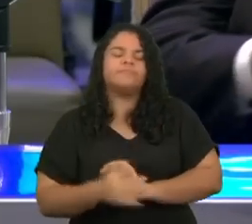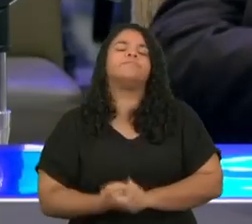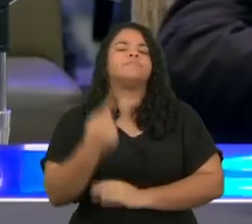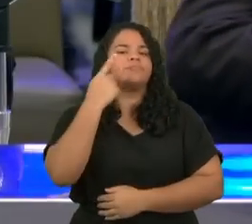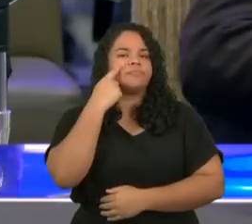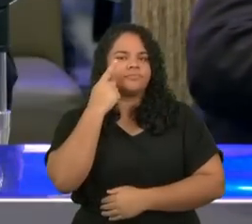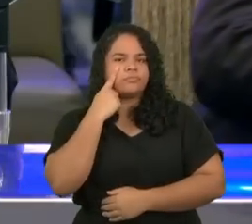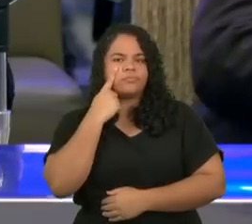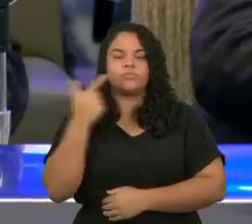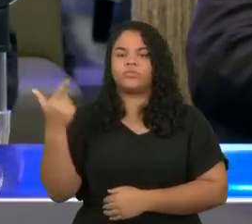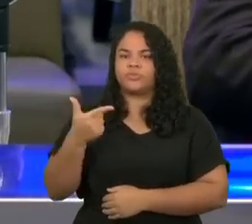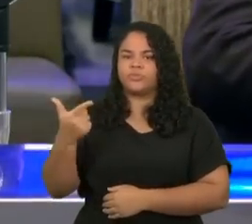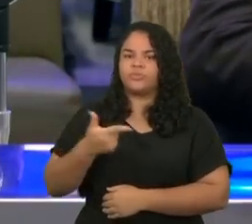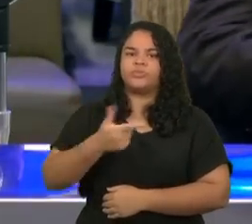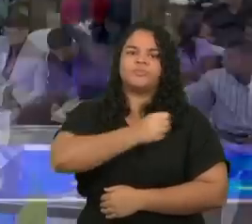segundo Samuel